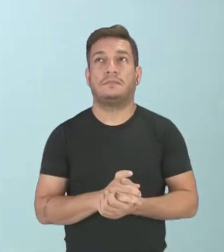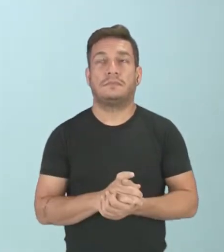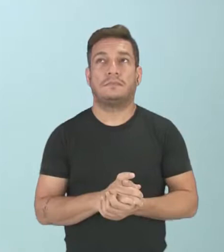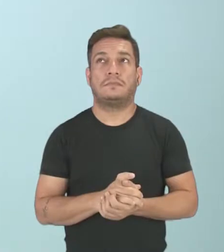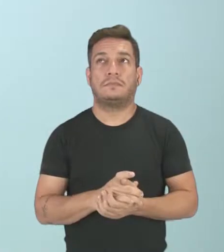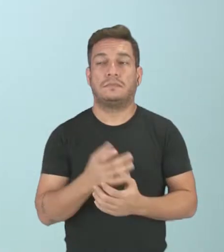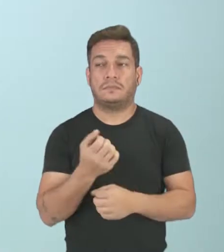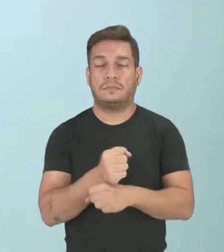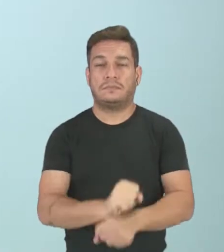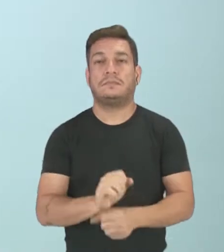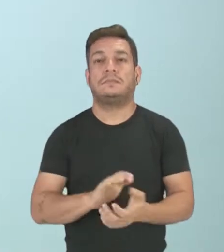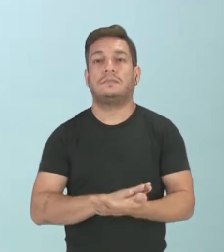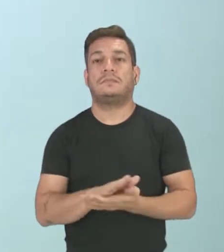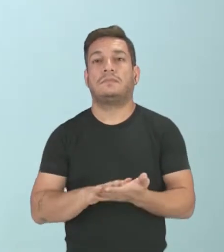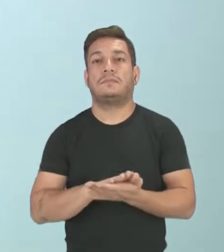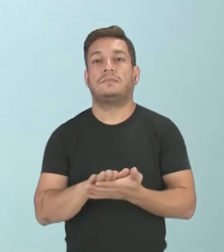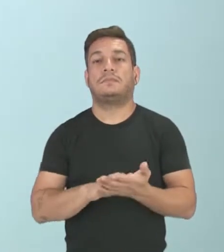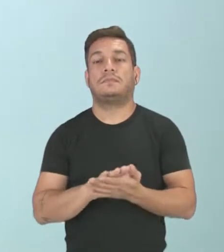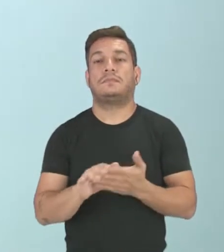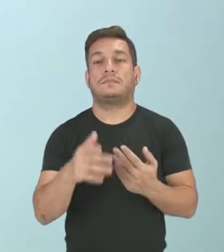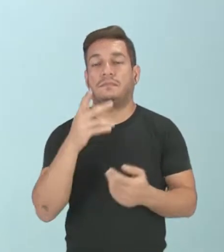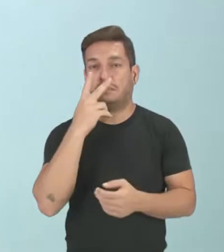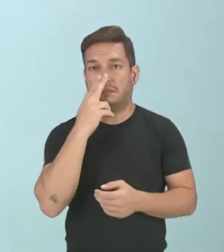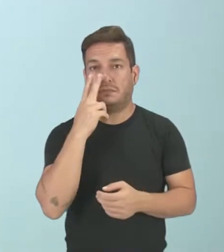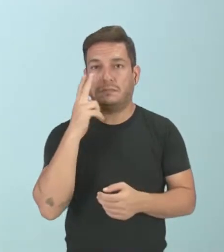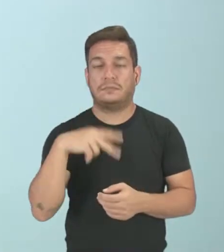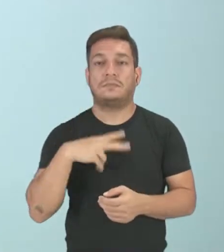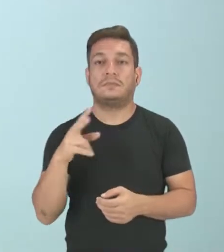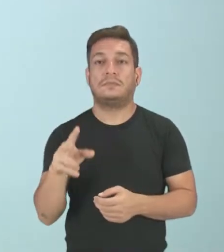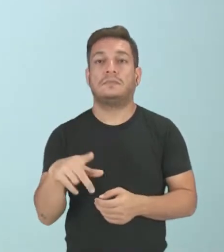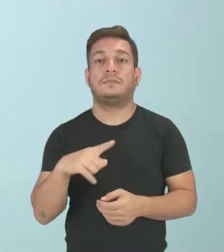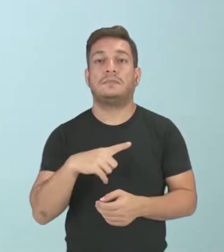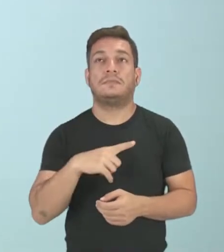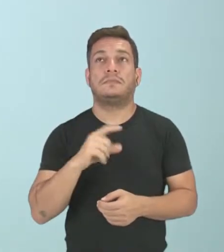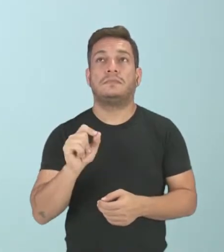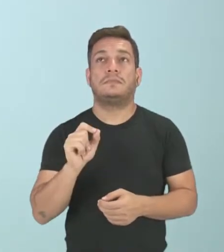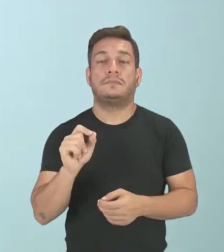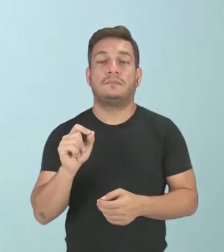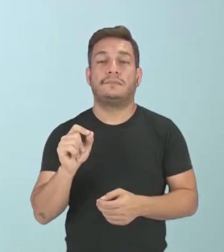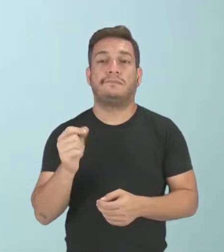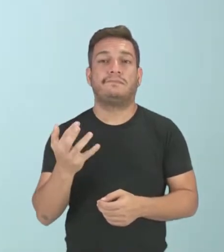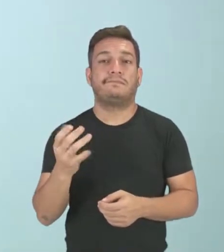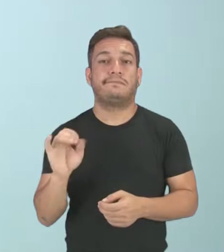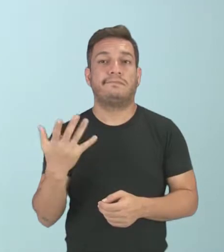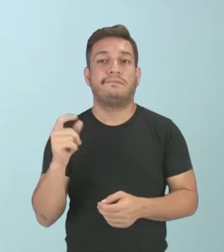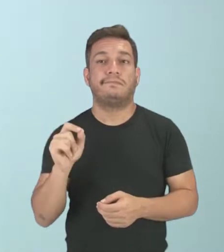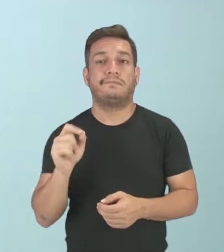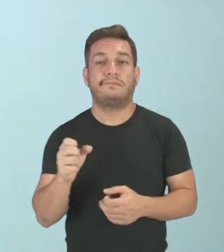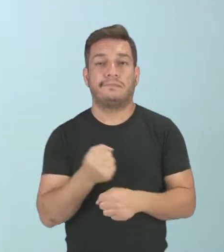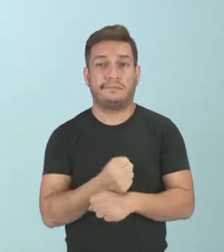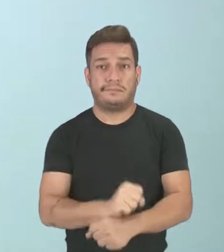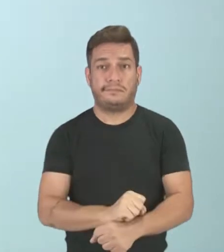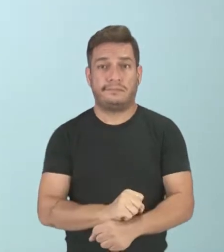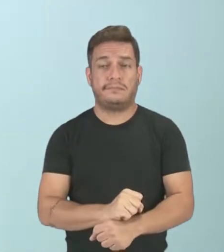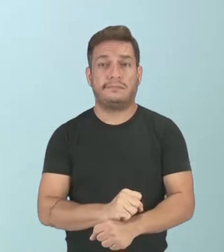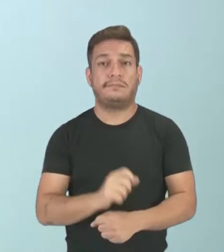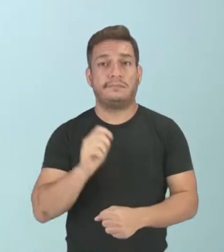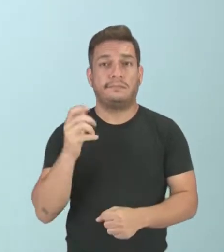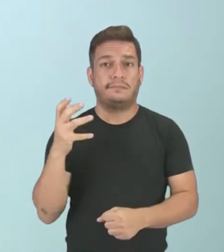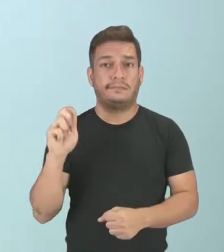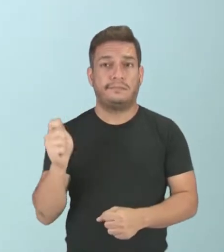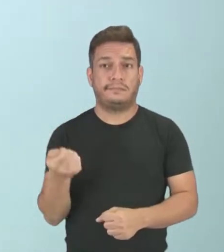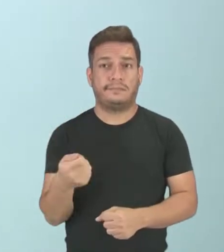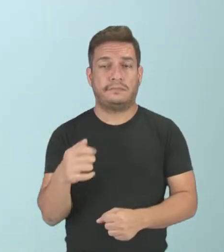não serem escravizados, se intensifica a questão do escravo